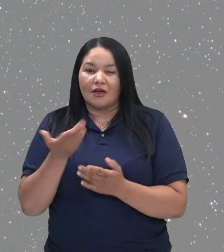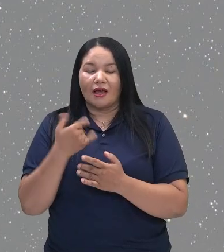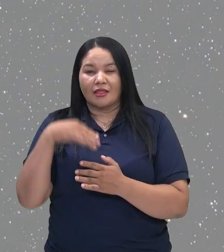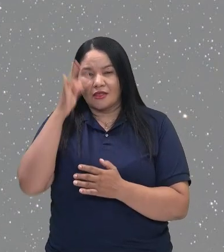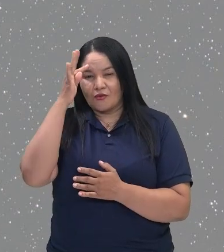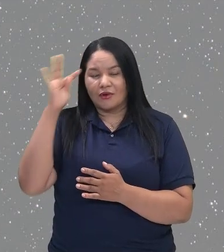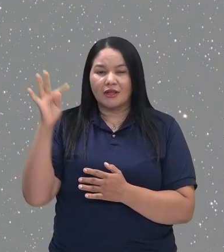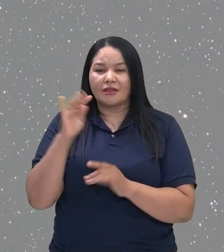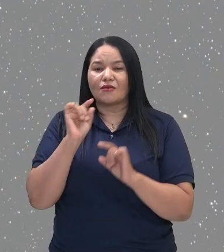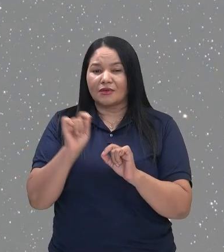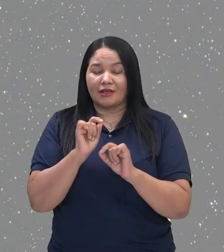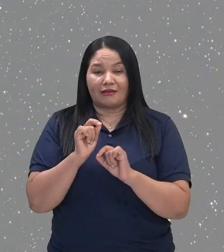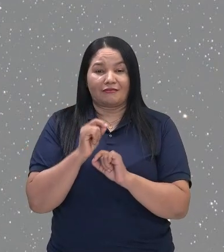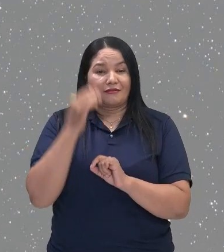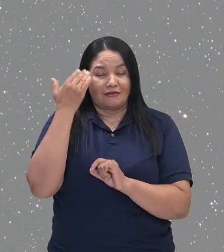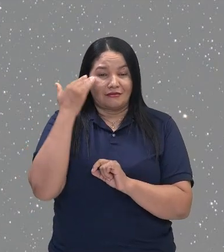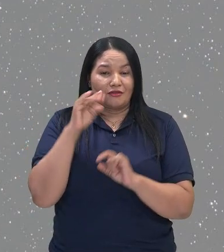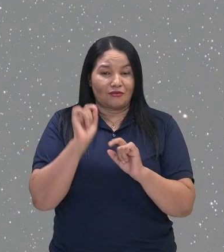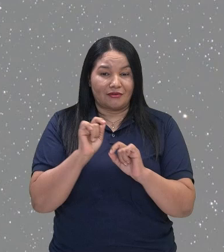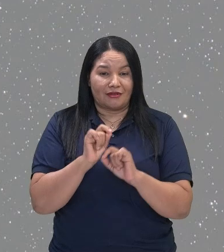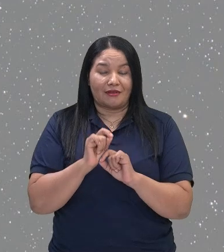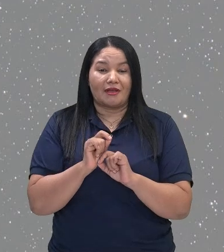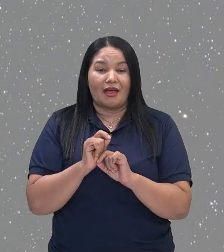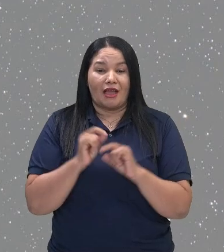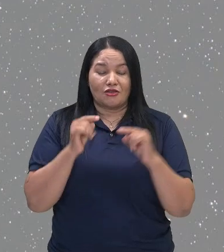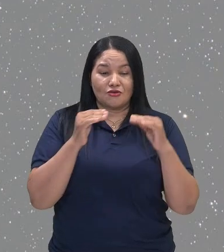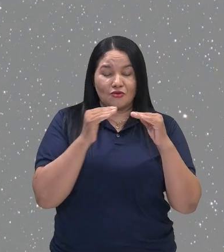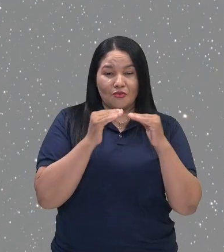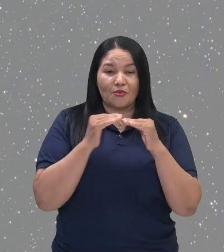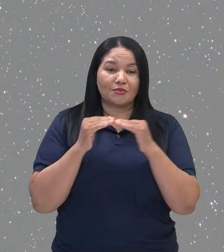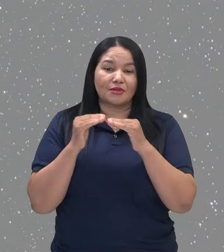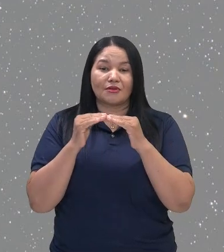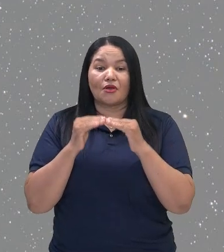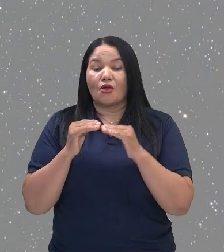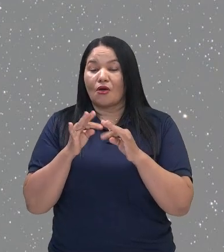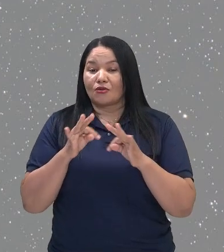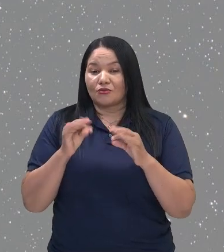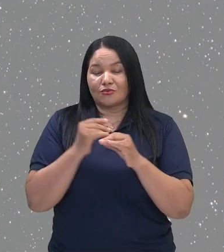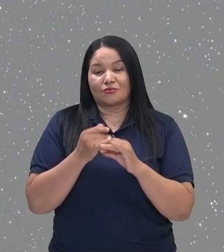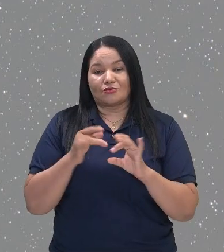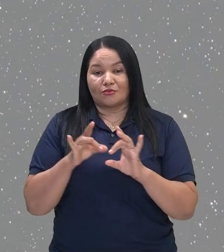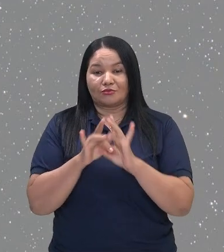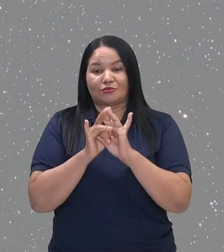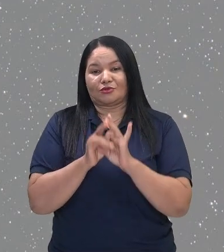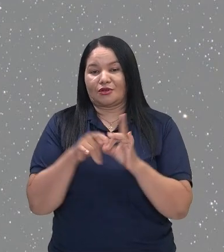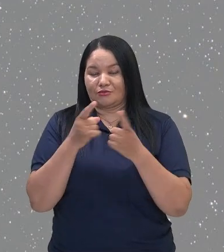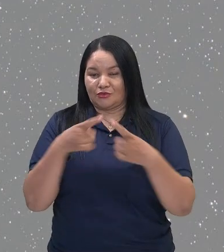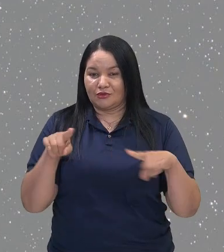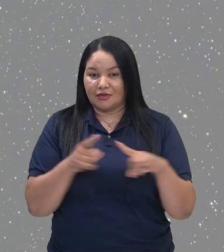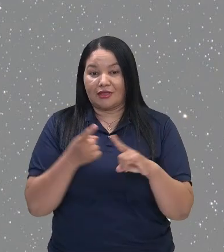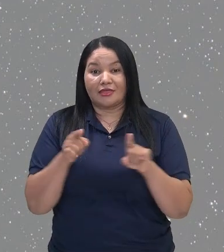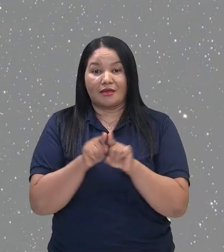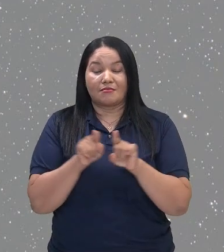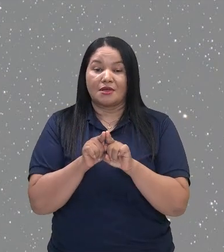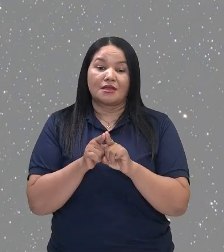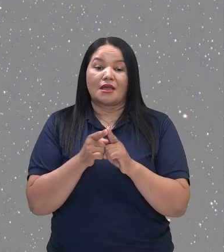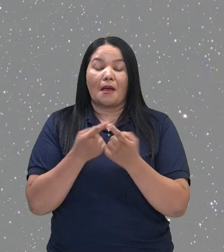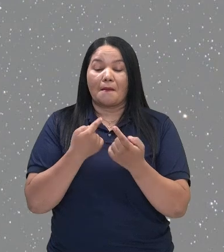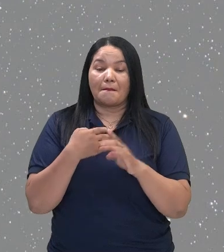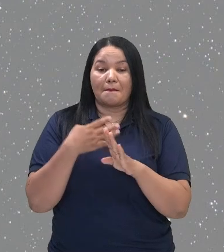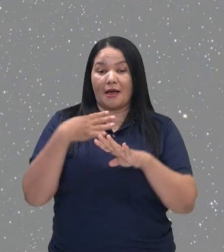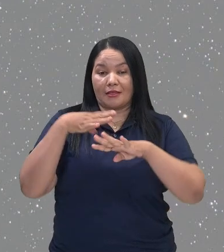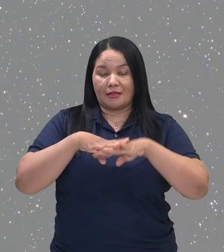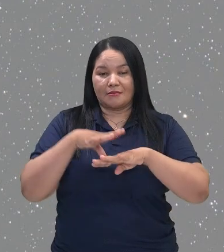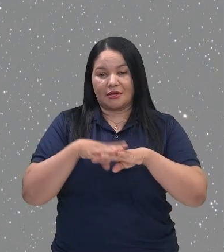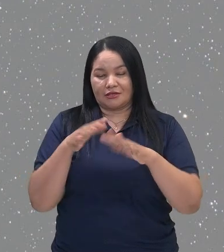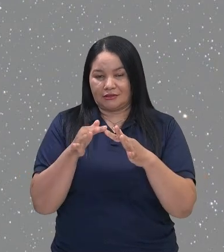existe ali uma interpretação combinada de harmonia musical e proporções matemáticas simples.